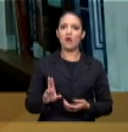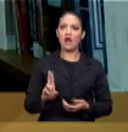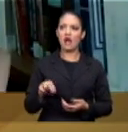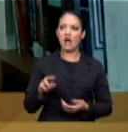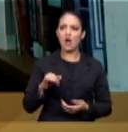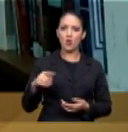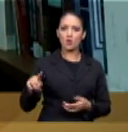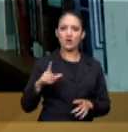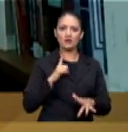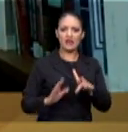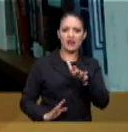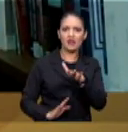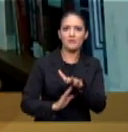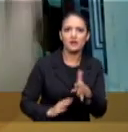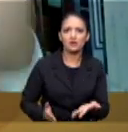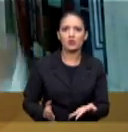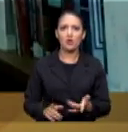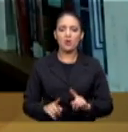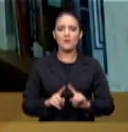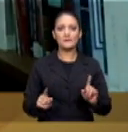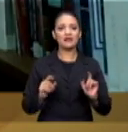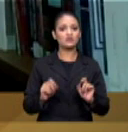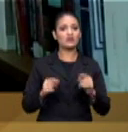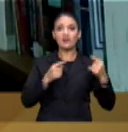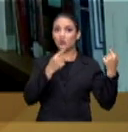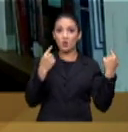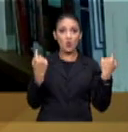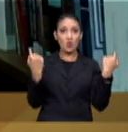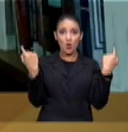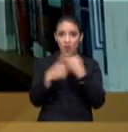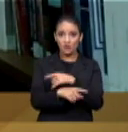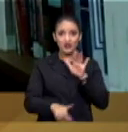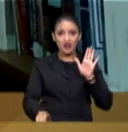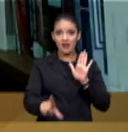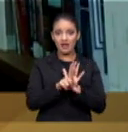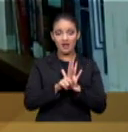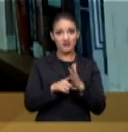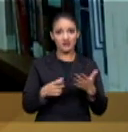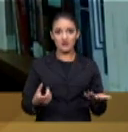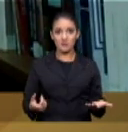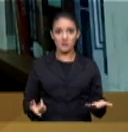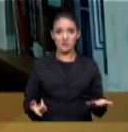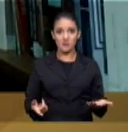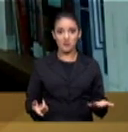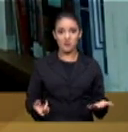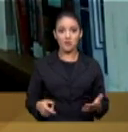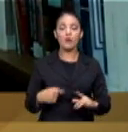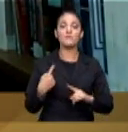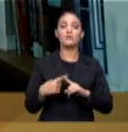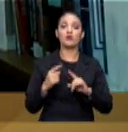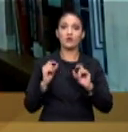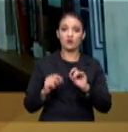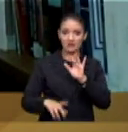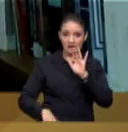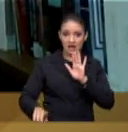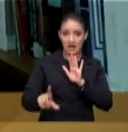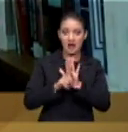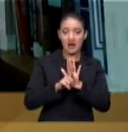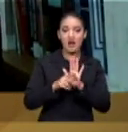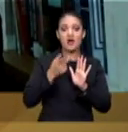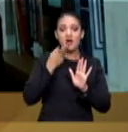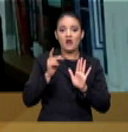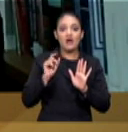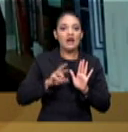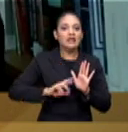rendimentos infirma também, agride a sua própria legislação, e não só atual, histórica. Porque na sua legislação não há